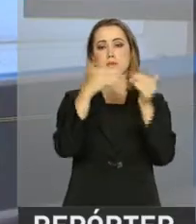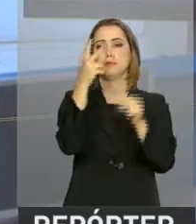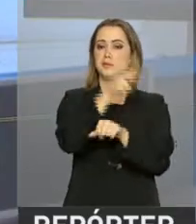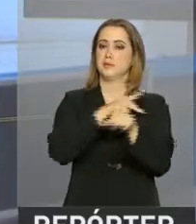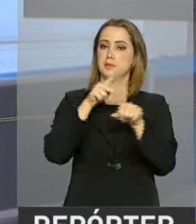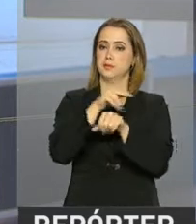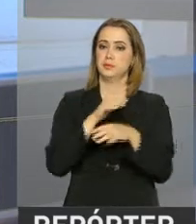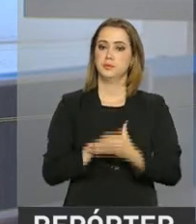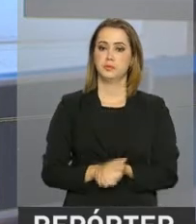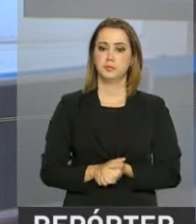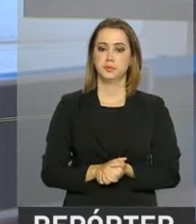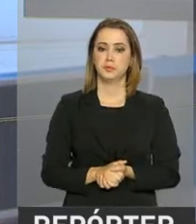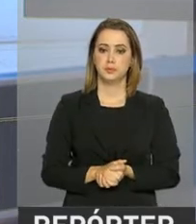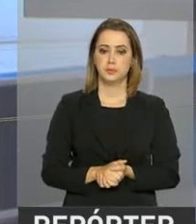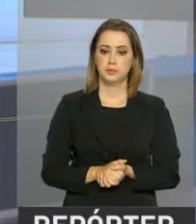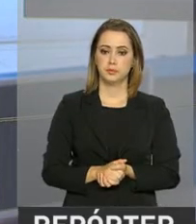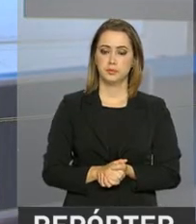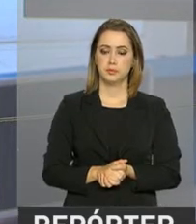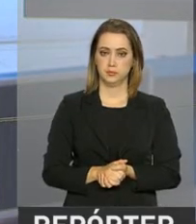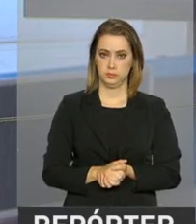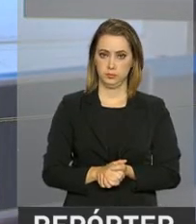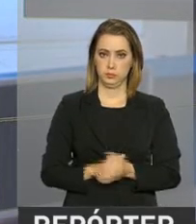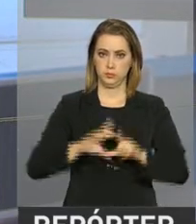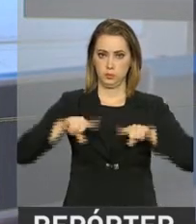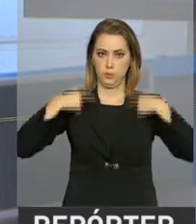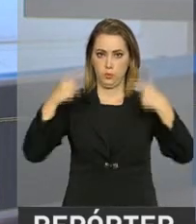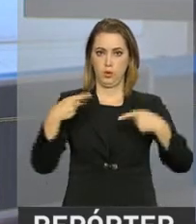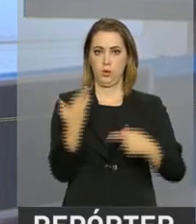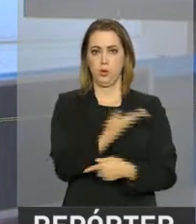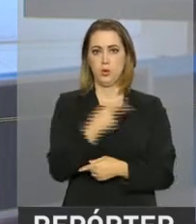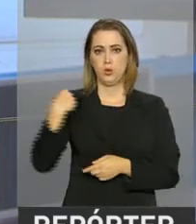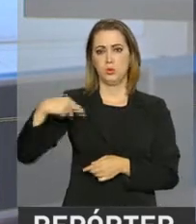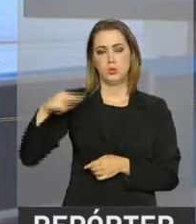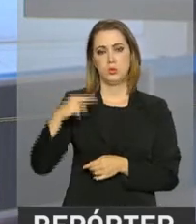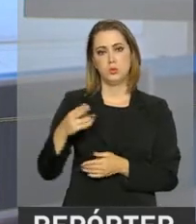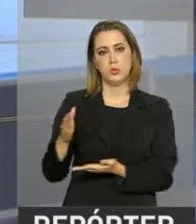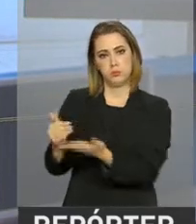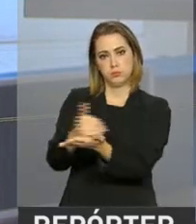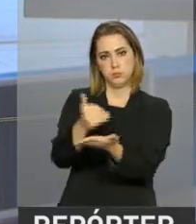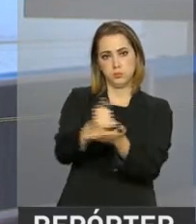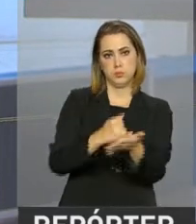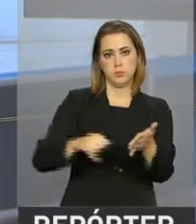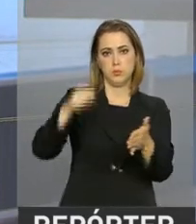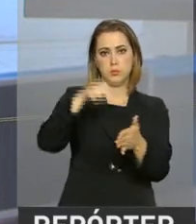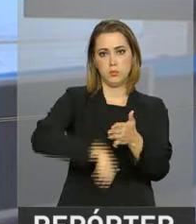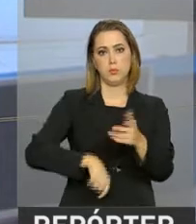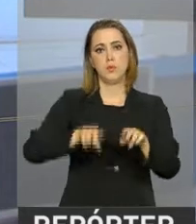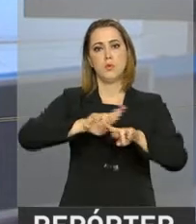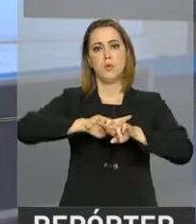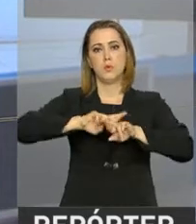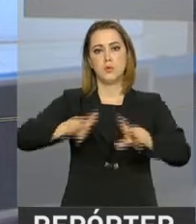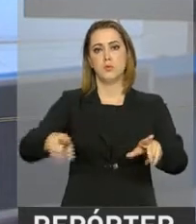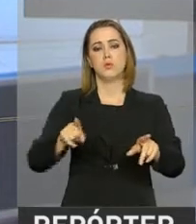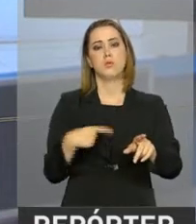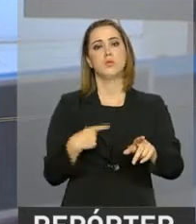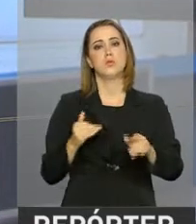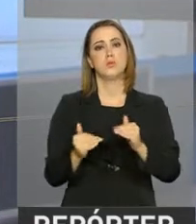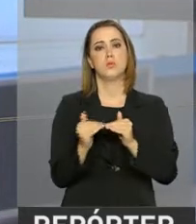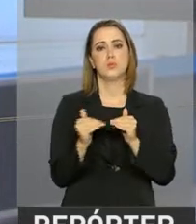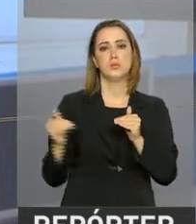em novembro recolhimento de impostos e contribuições federais teve um avanço real na comparação com o mesmo período do ano passado